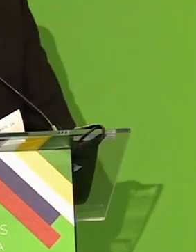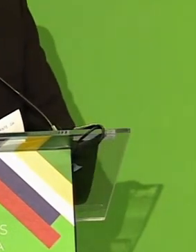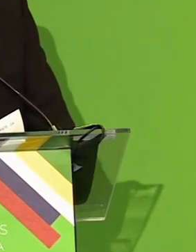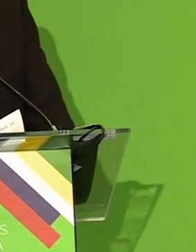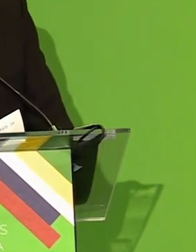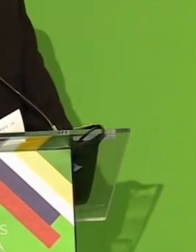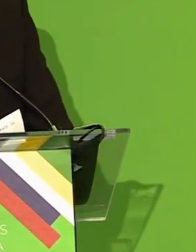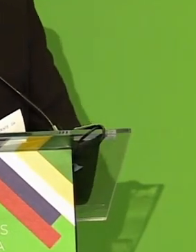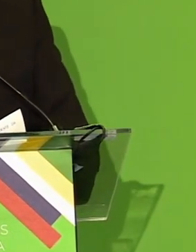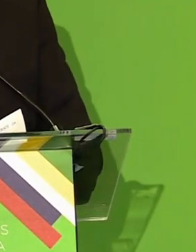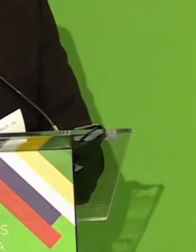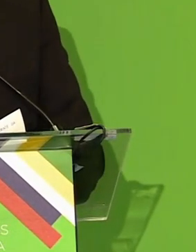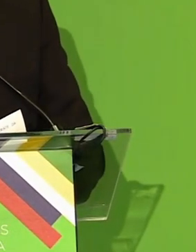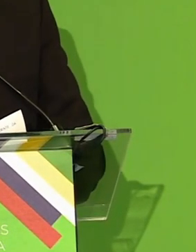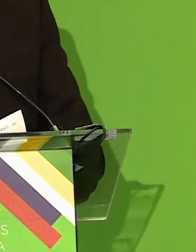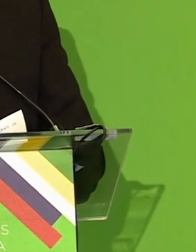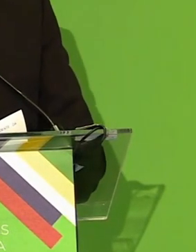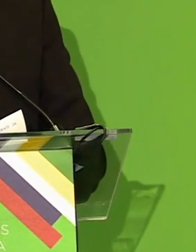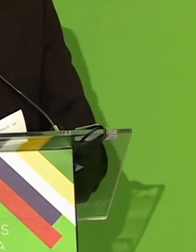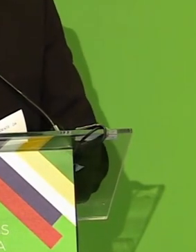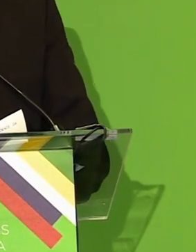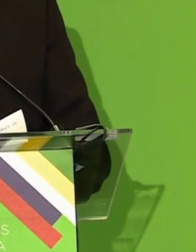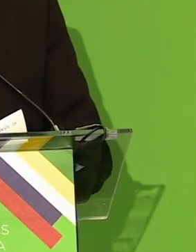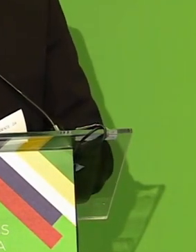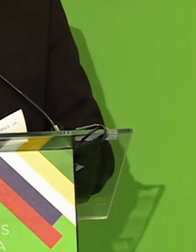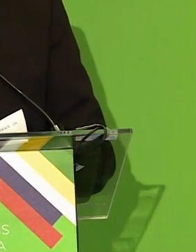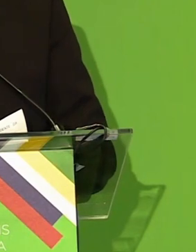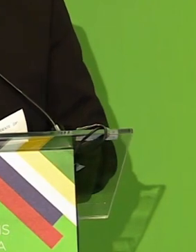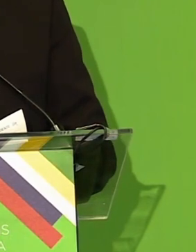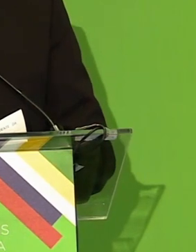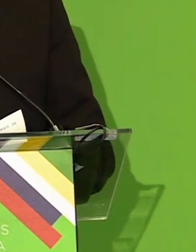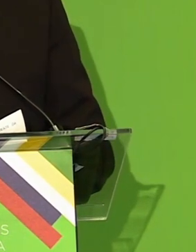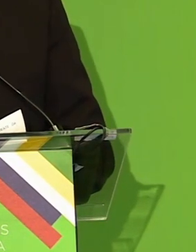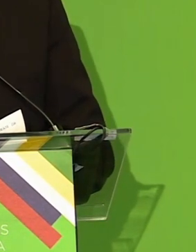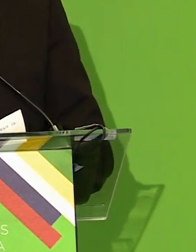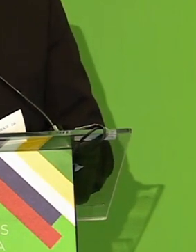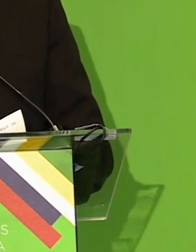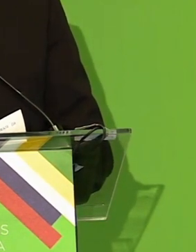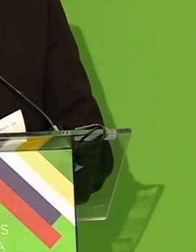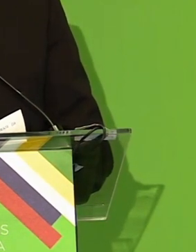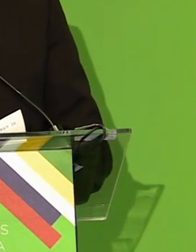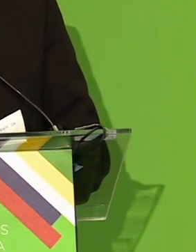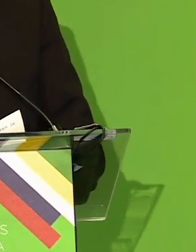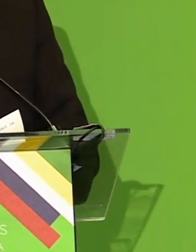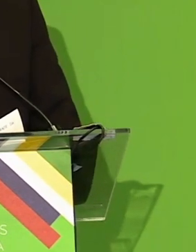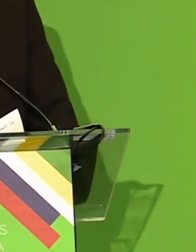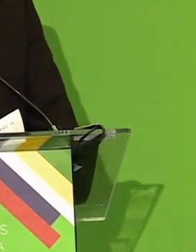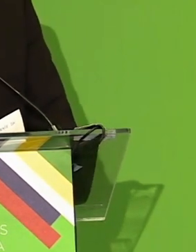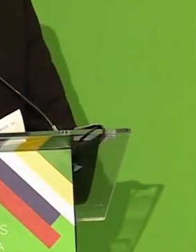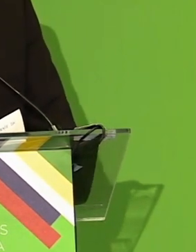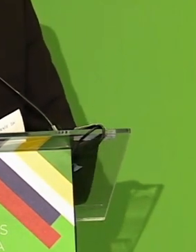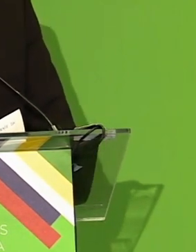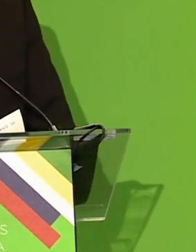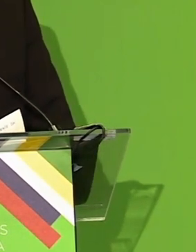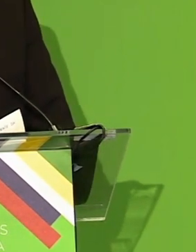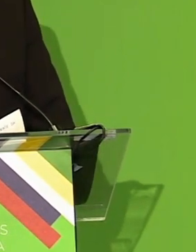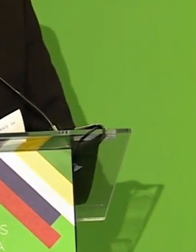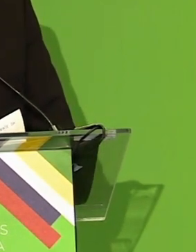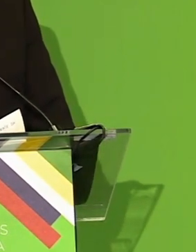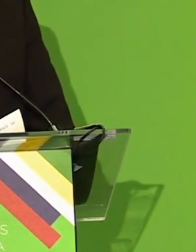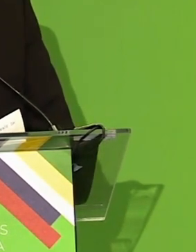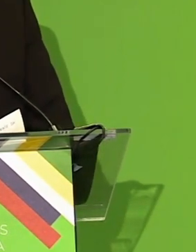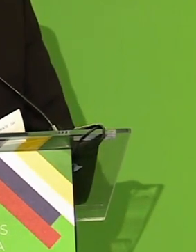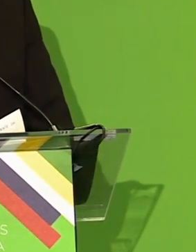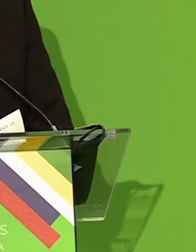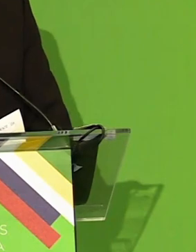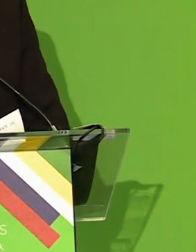continuar sendo um dos países mais difíceis para se fazer negócio. Queremos simplificar, desburocratizar